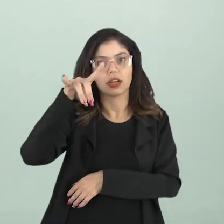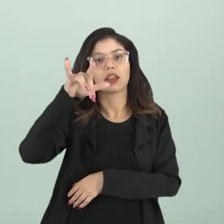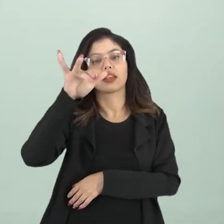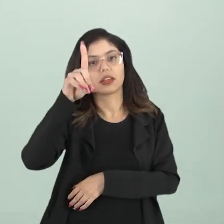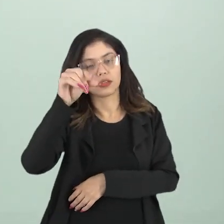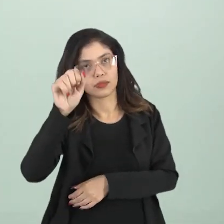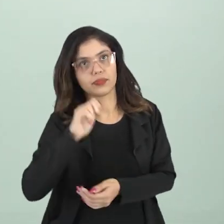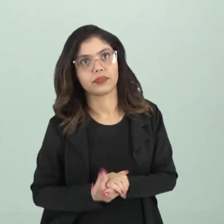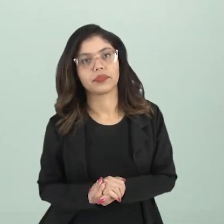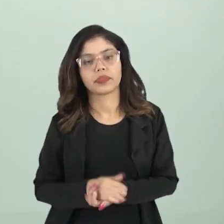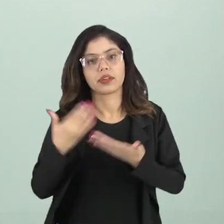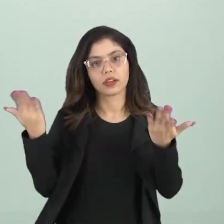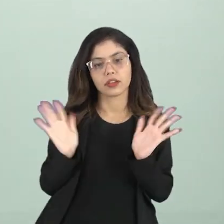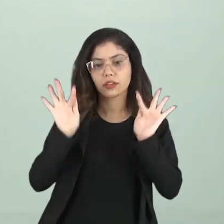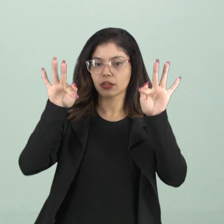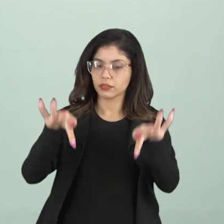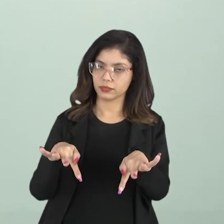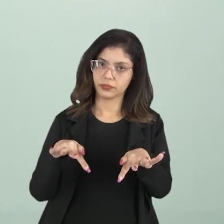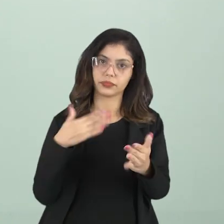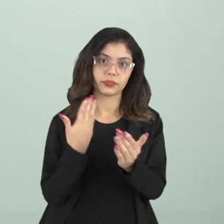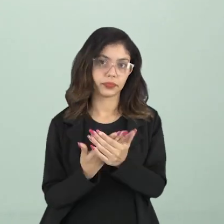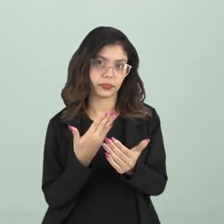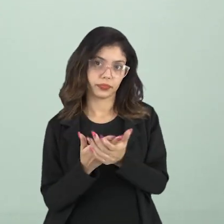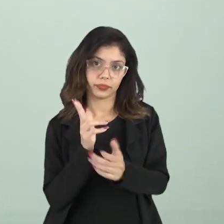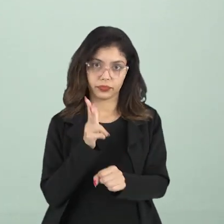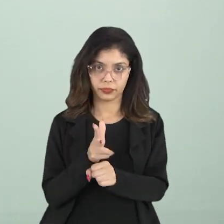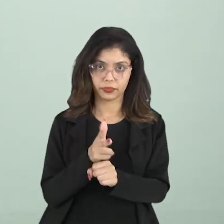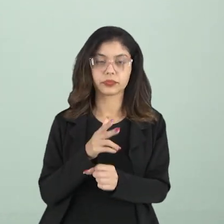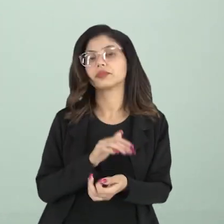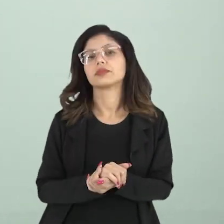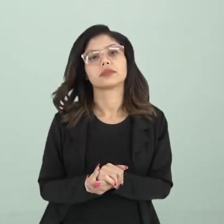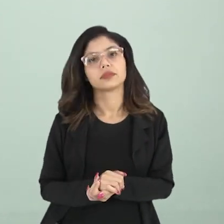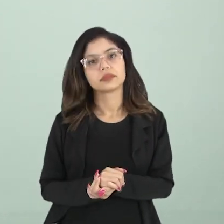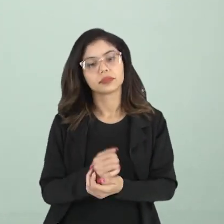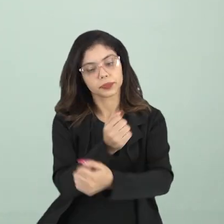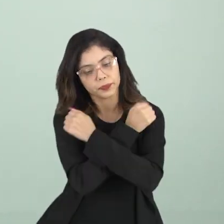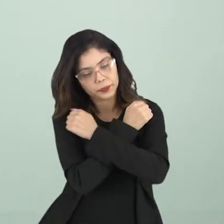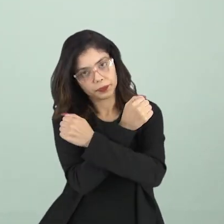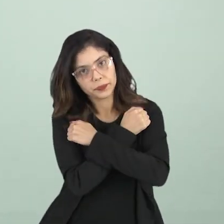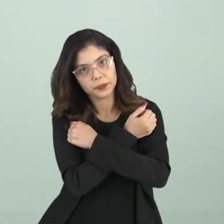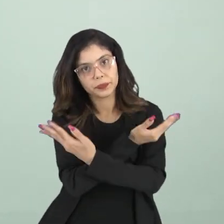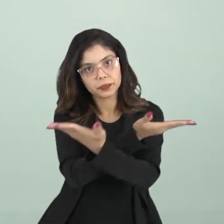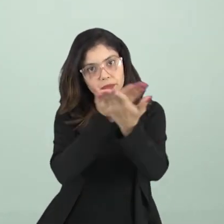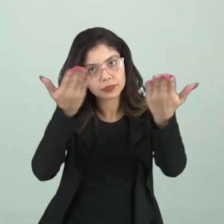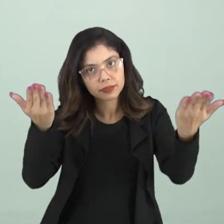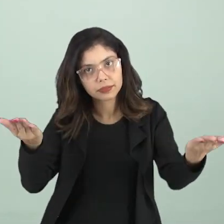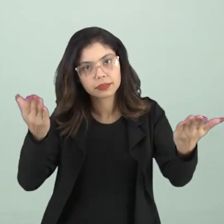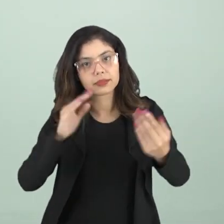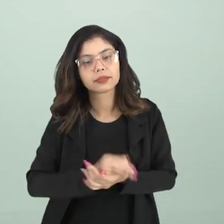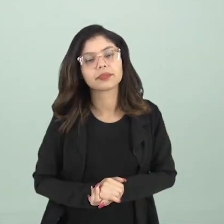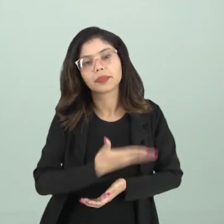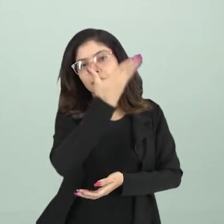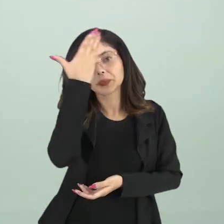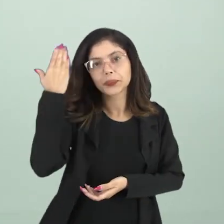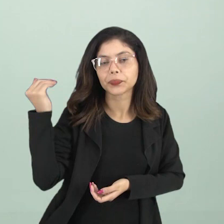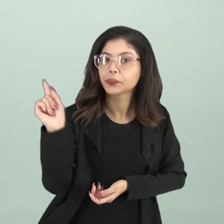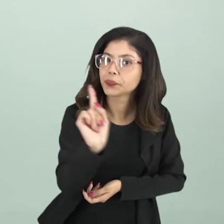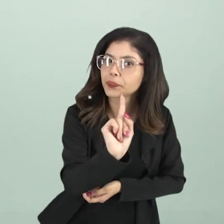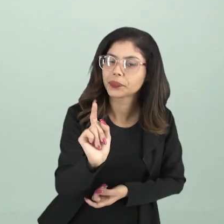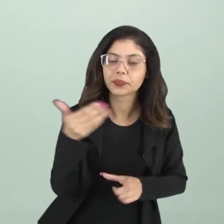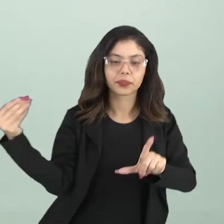Caros alunos, eu estou finalizando esta videoaula. O meu forte abraço a todos vocês e não deixe de